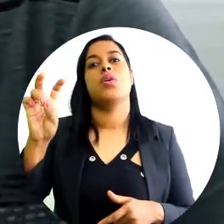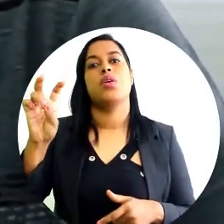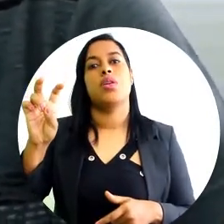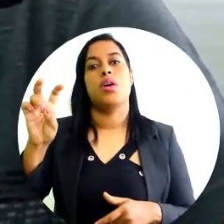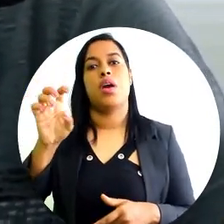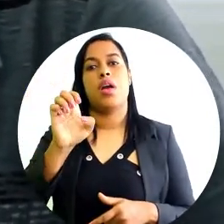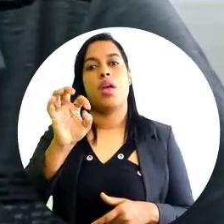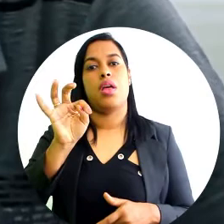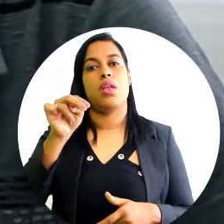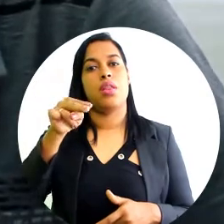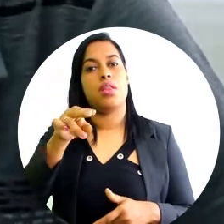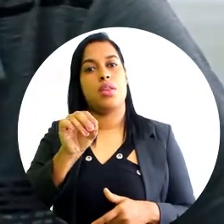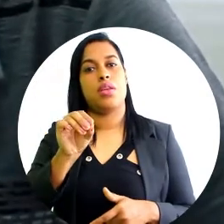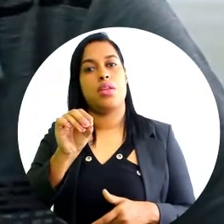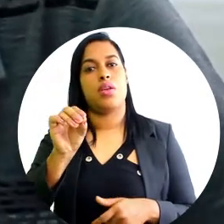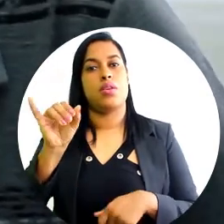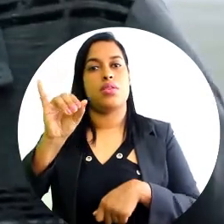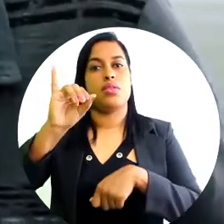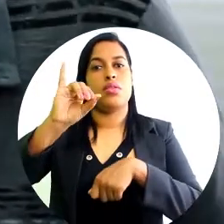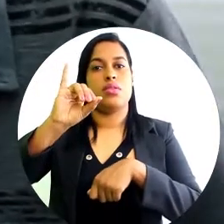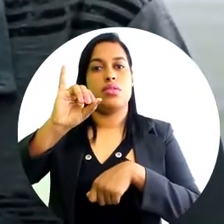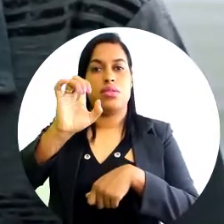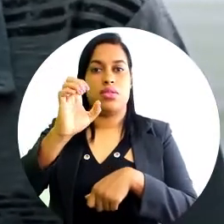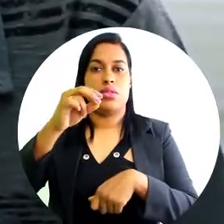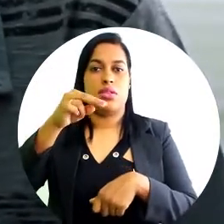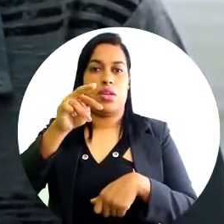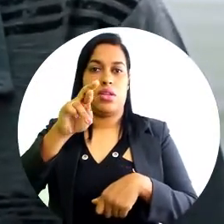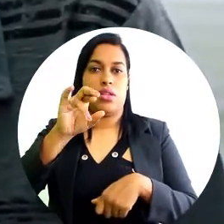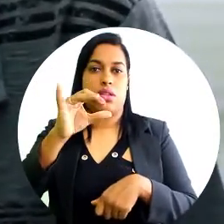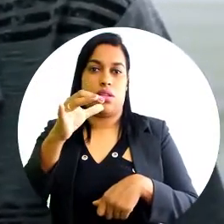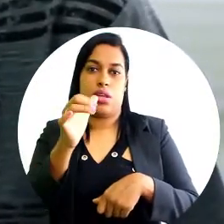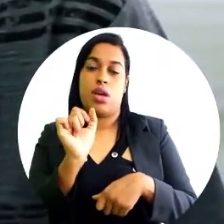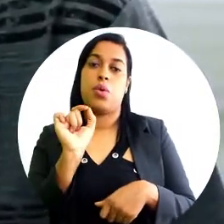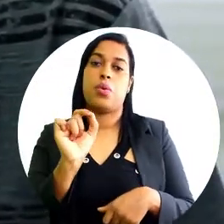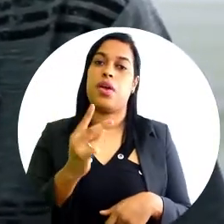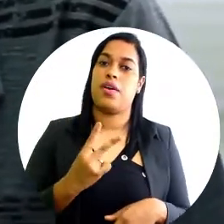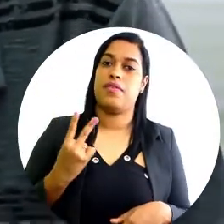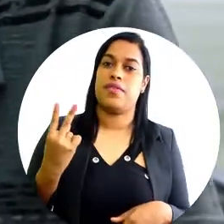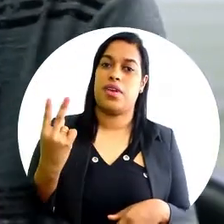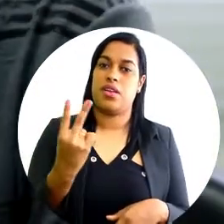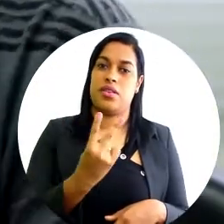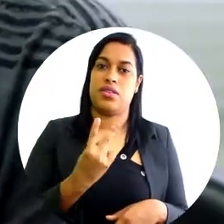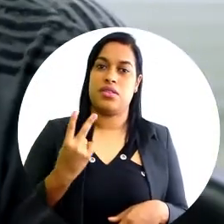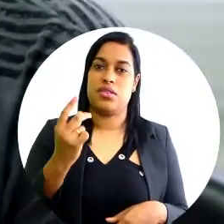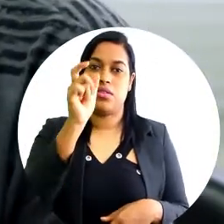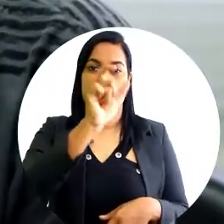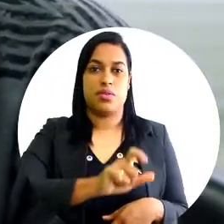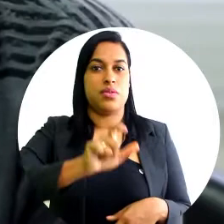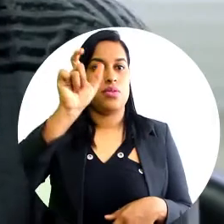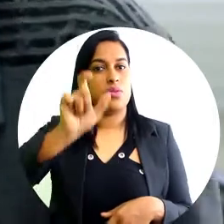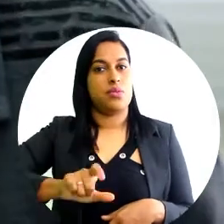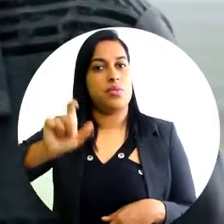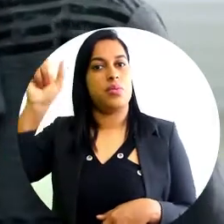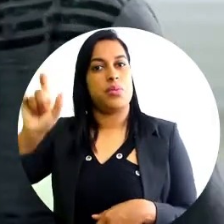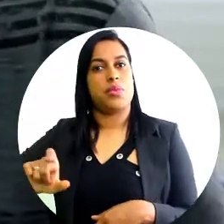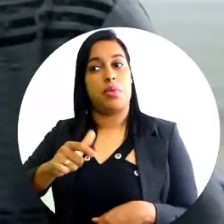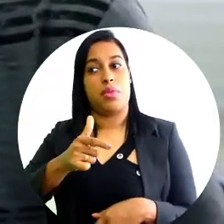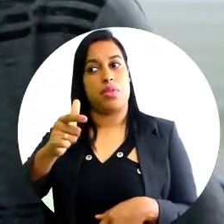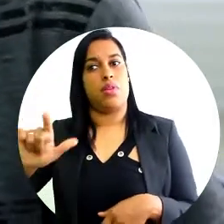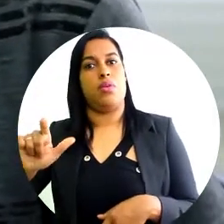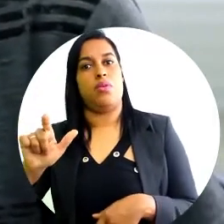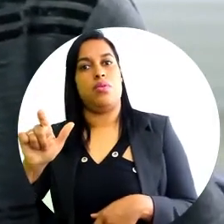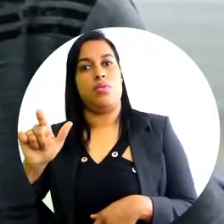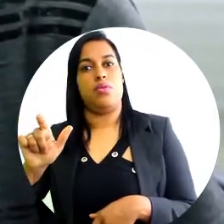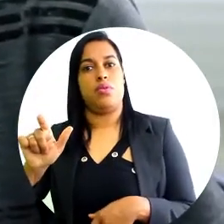de maneira etnocêntrica, que seria a valorização de um comportamento em